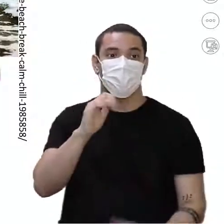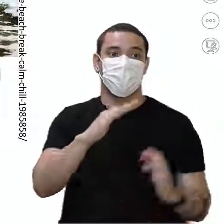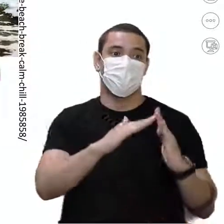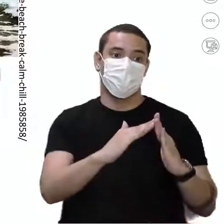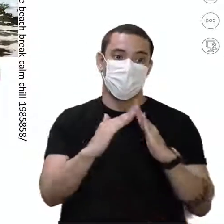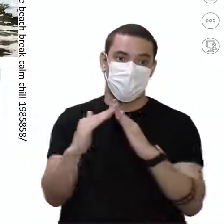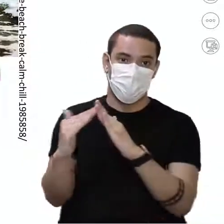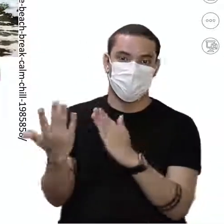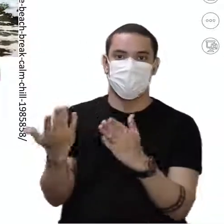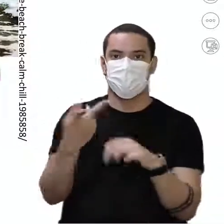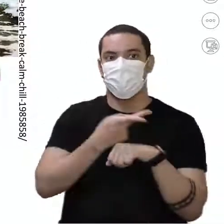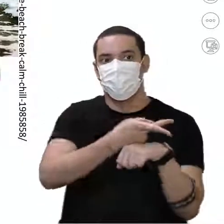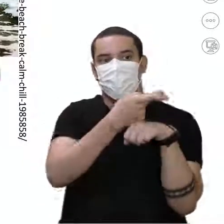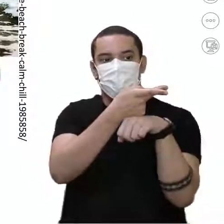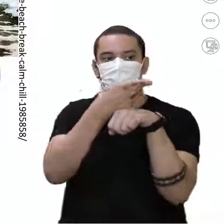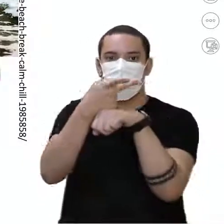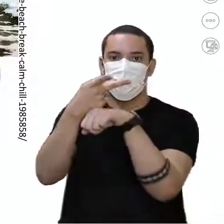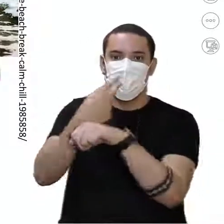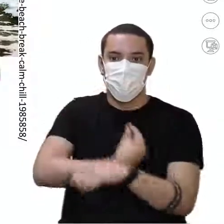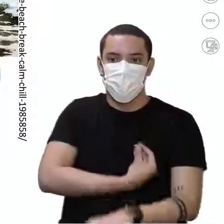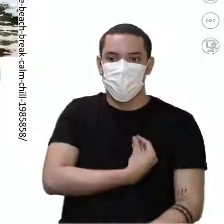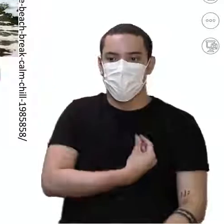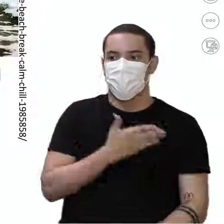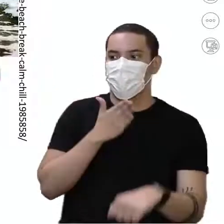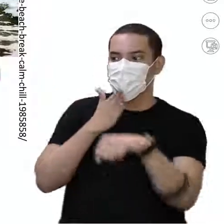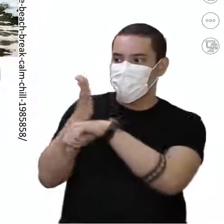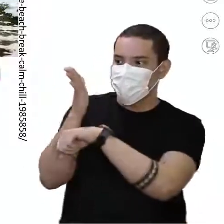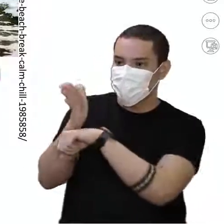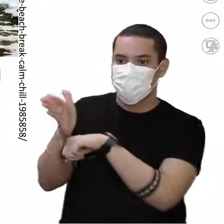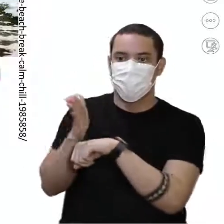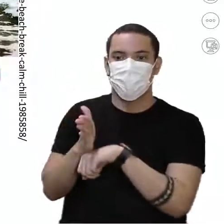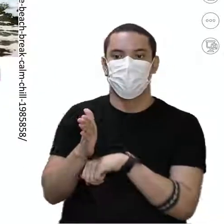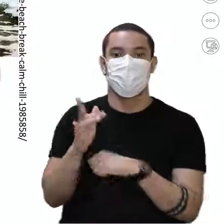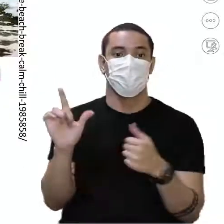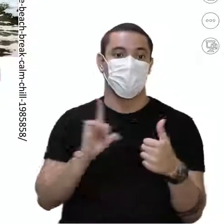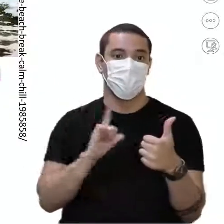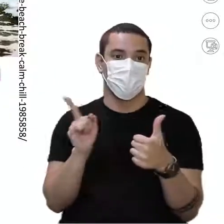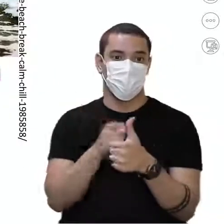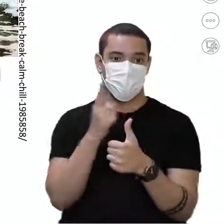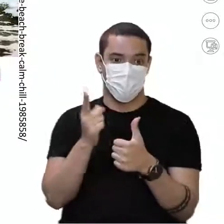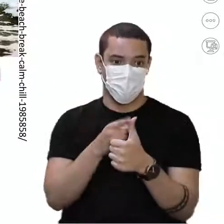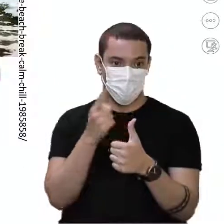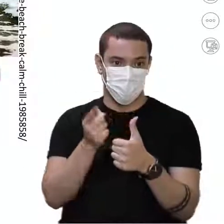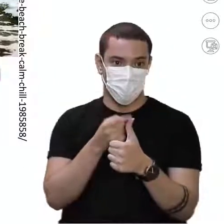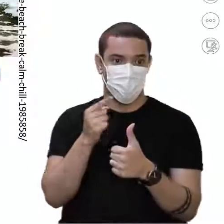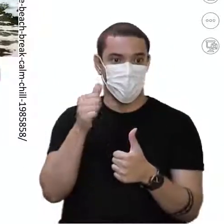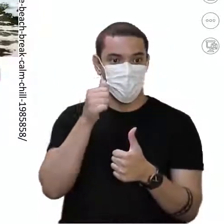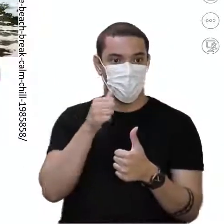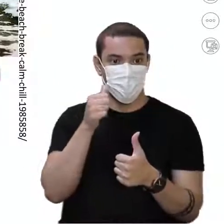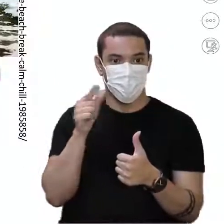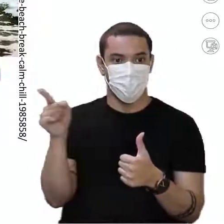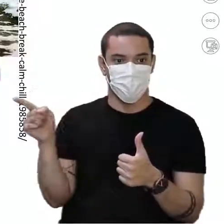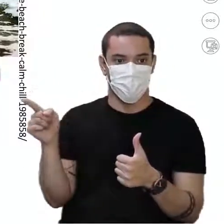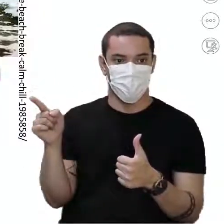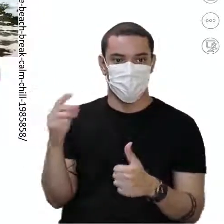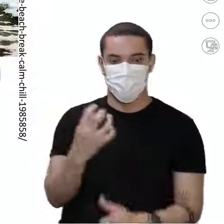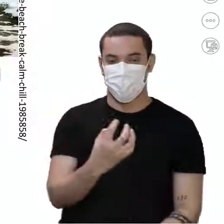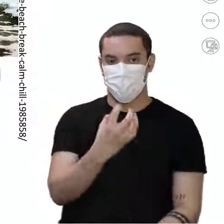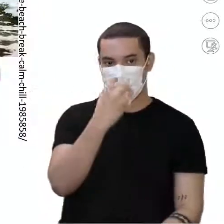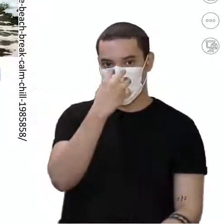visitado, situações que você já deve ter estado. E aí eu tenho aqui a primeira, que é, olha só, a mocinha aqui como